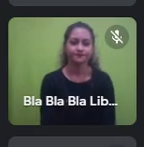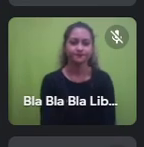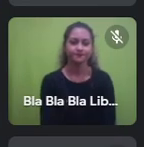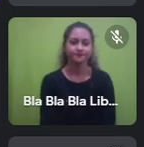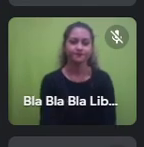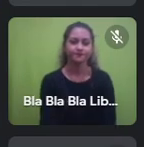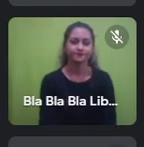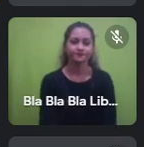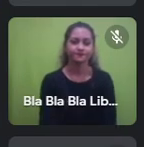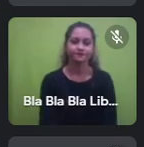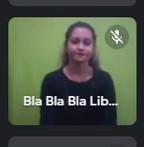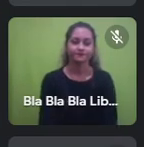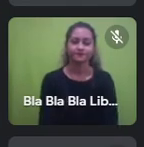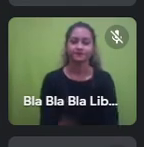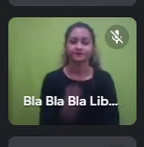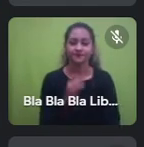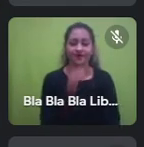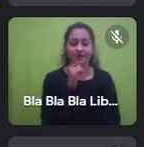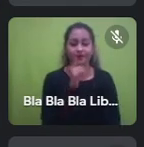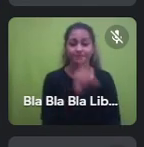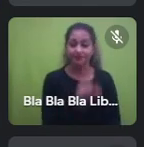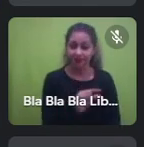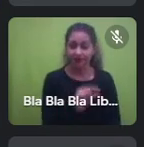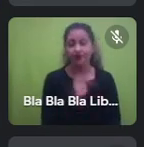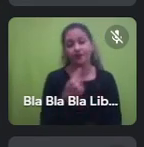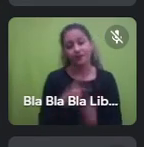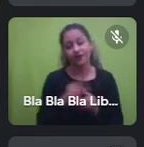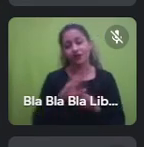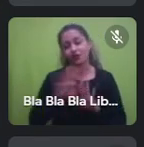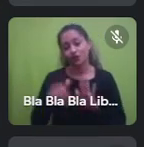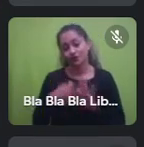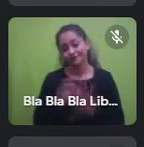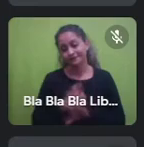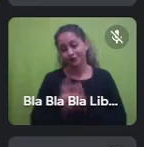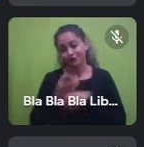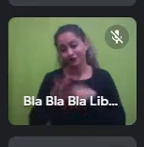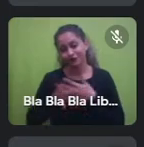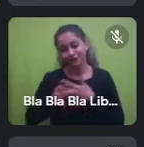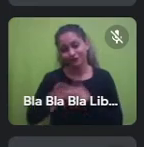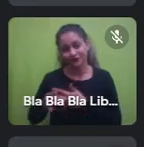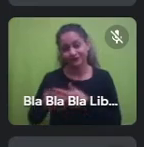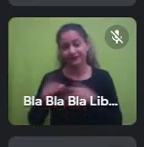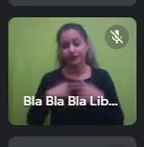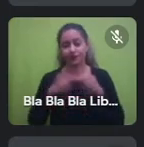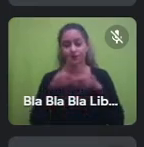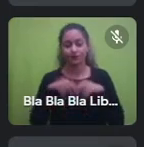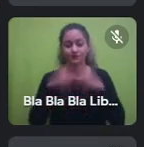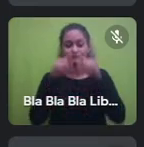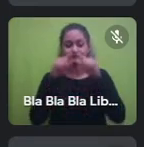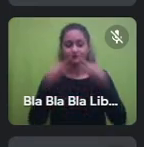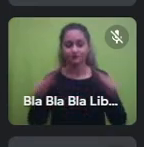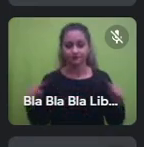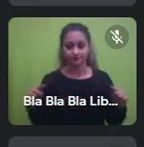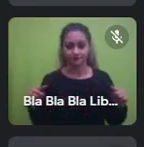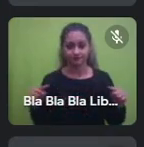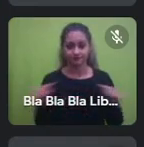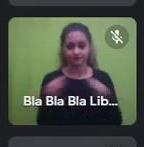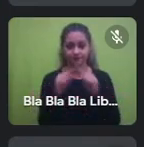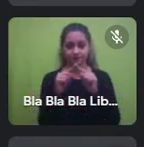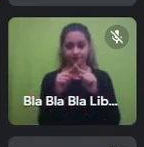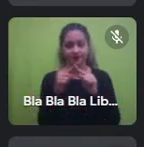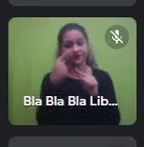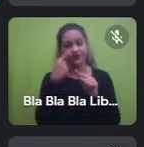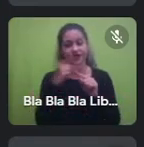Então, maior, quanto menor ela está na água, porque ela foi toda para o músculo, né? Então, aqui nesse triângulo, vocês podem ver que todos